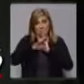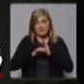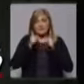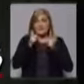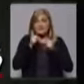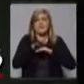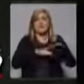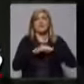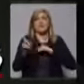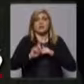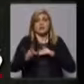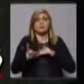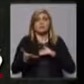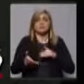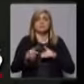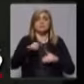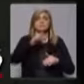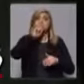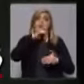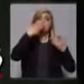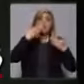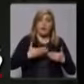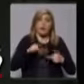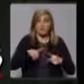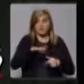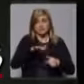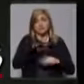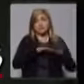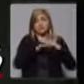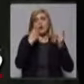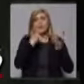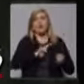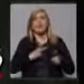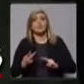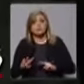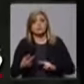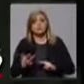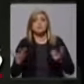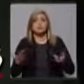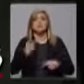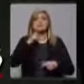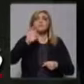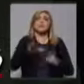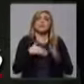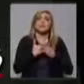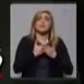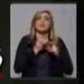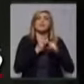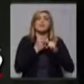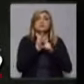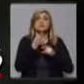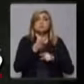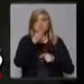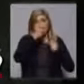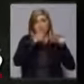bem concebido e que é o momento oportuno para fazer algumas alterações e, sobretudo, dar um sinal positivo ao povo